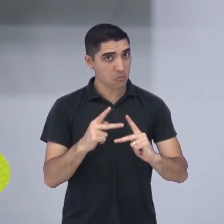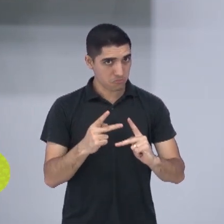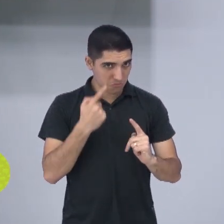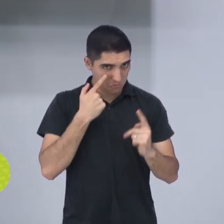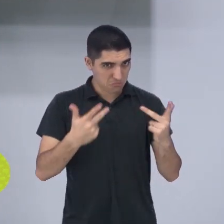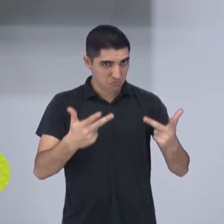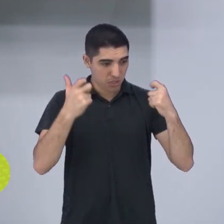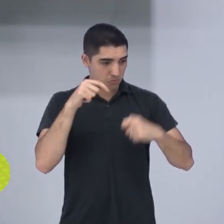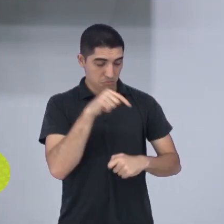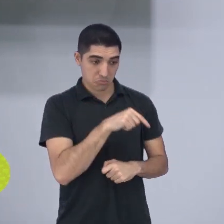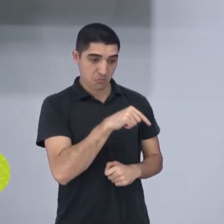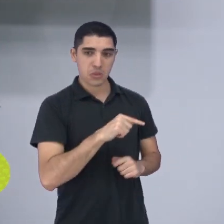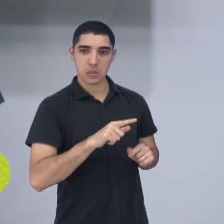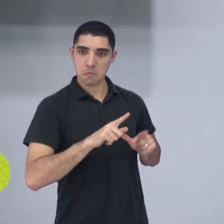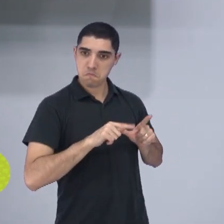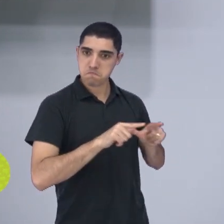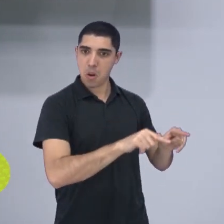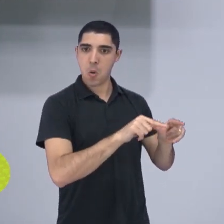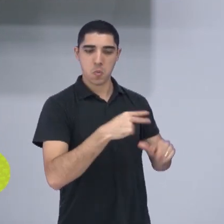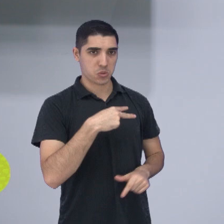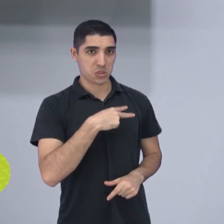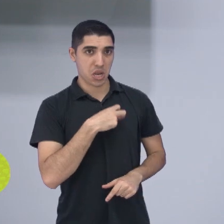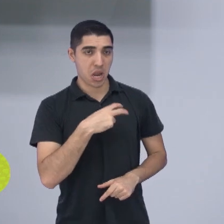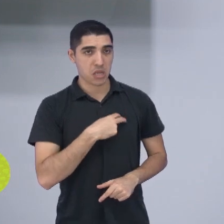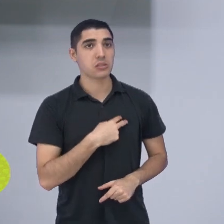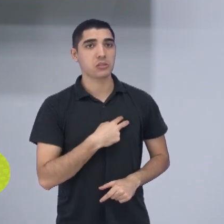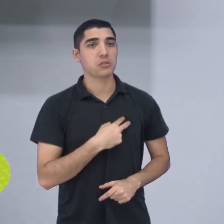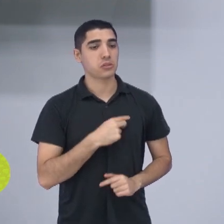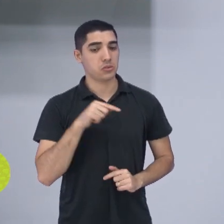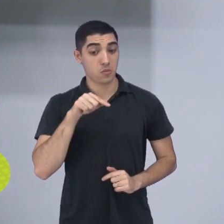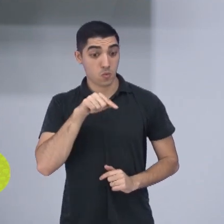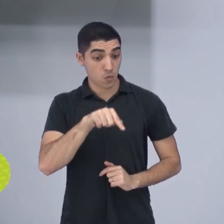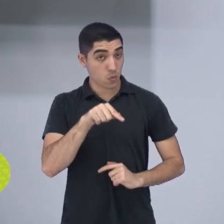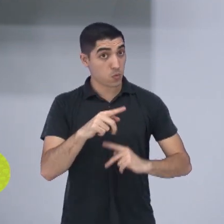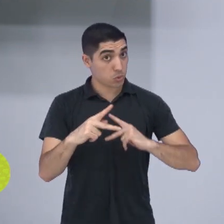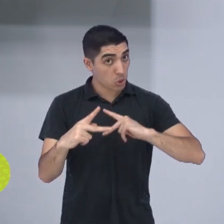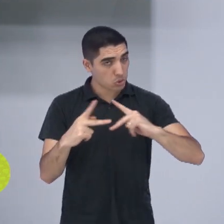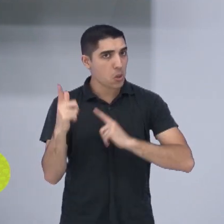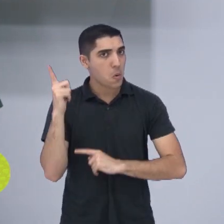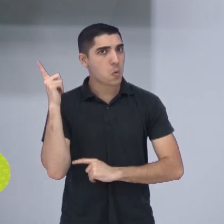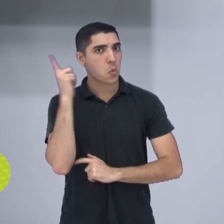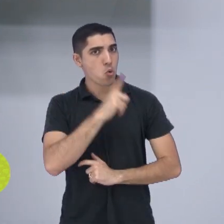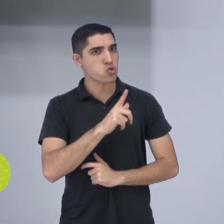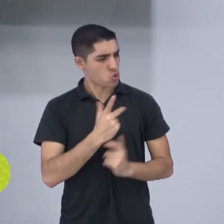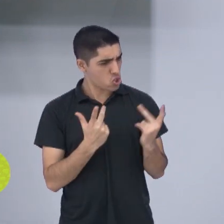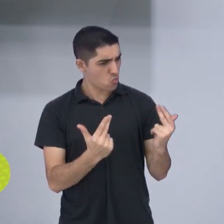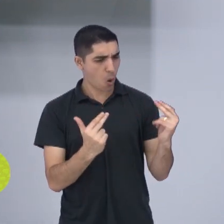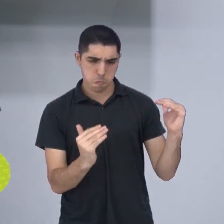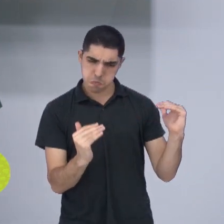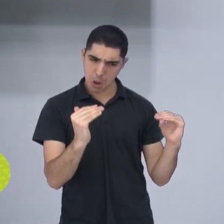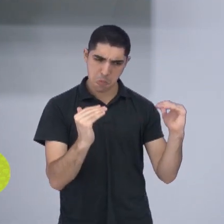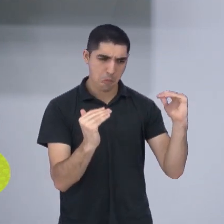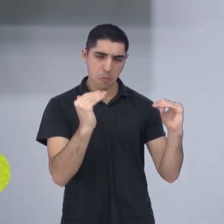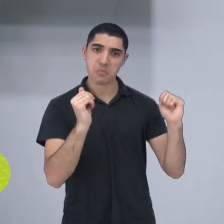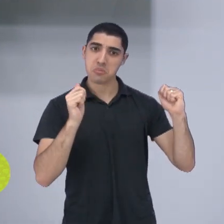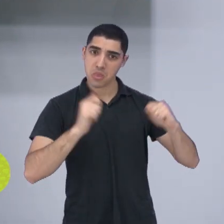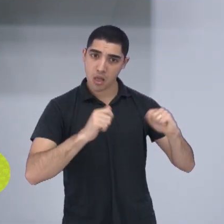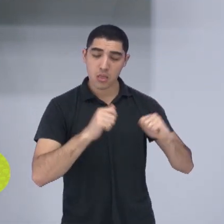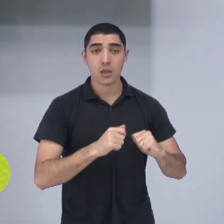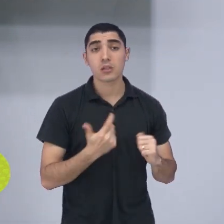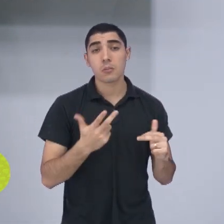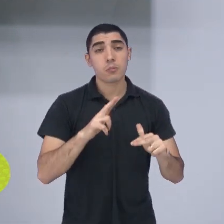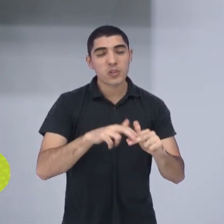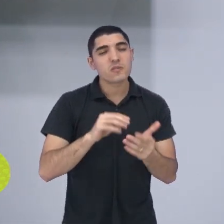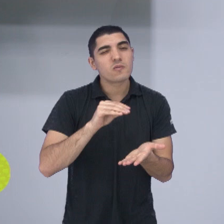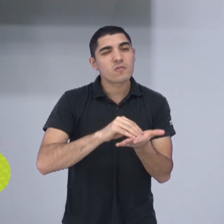uma equipe difícil, né, uma equipe complicada, uma equipe que é atual campeã da Superliga, consegue jogar de igual para igual, e aí eu acho que são os